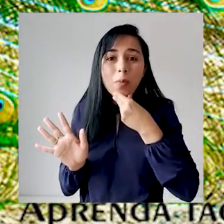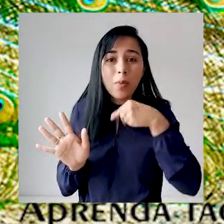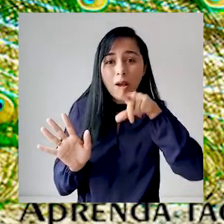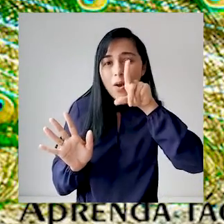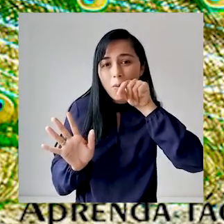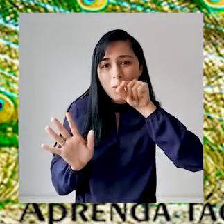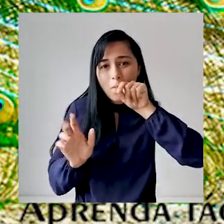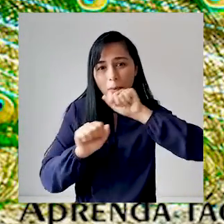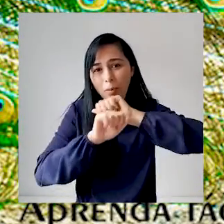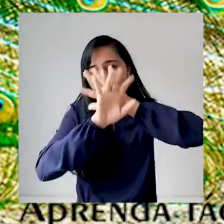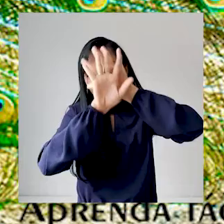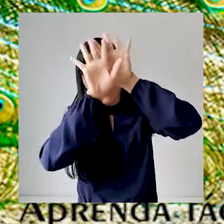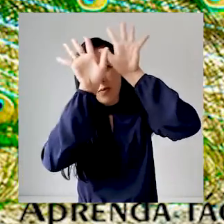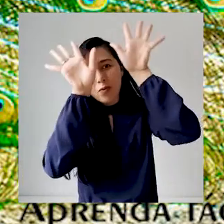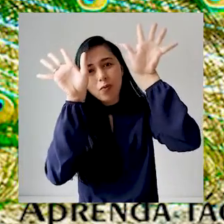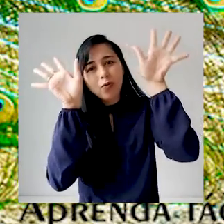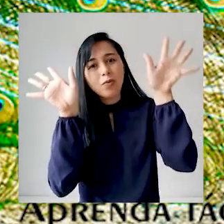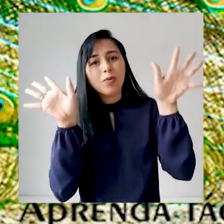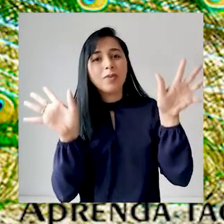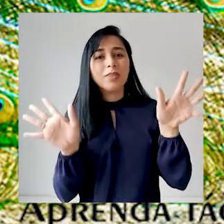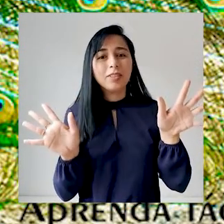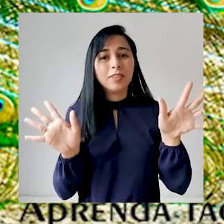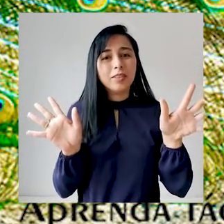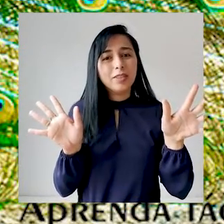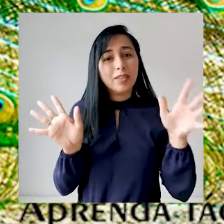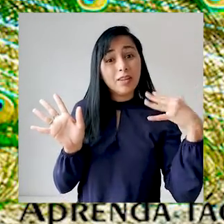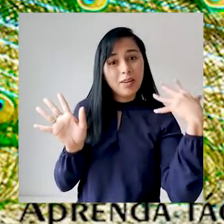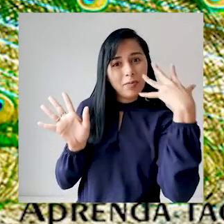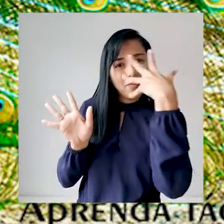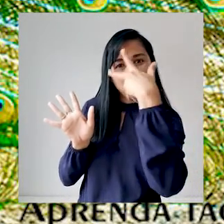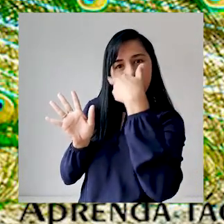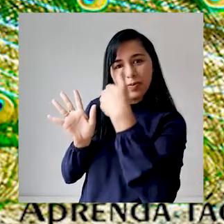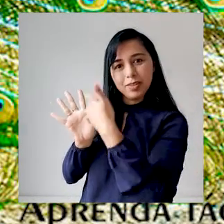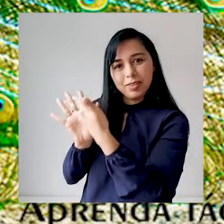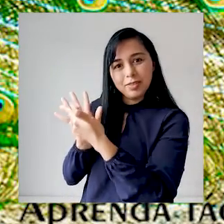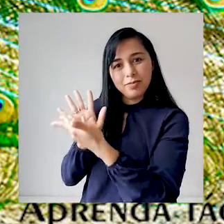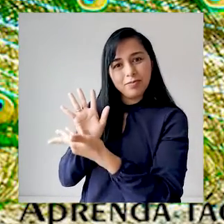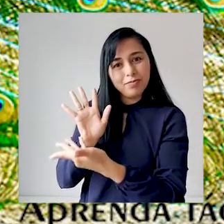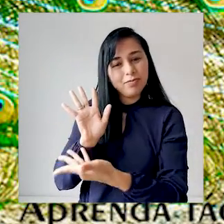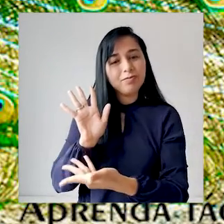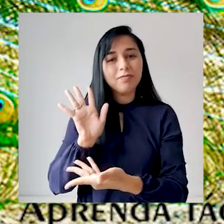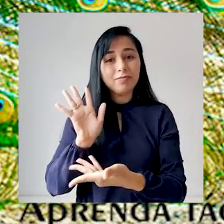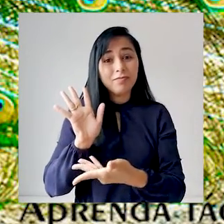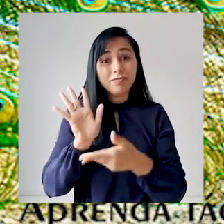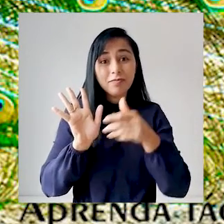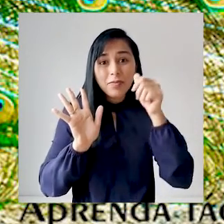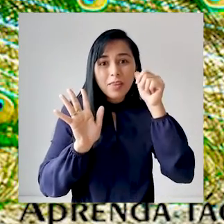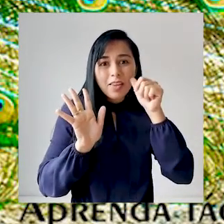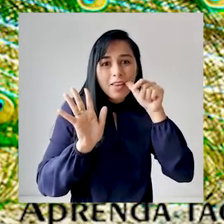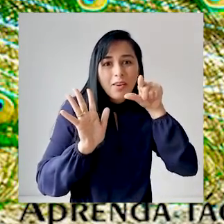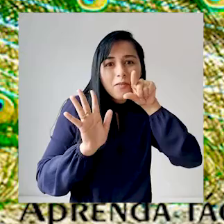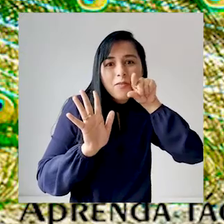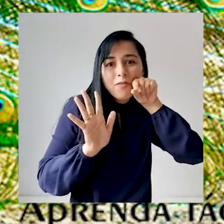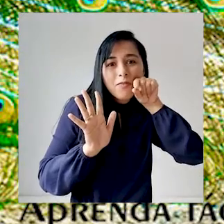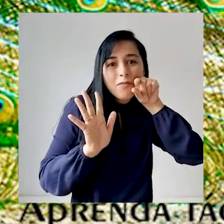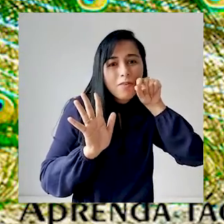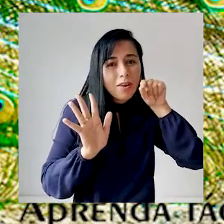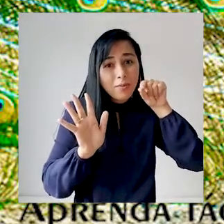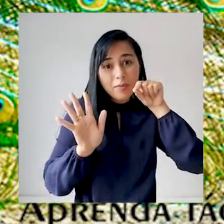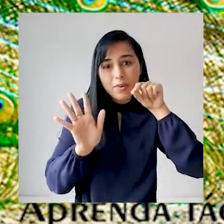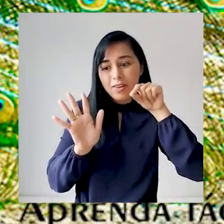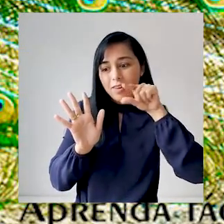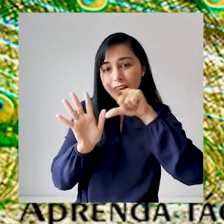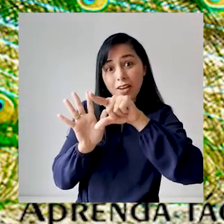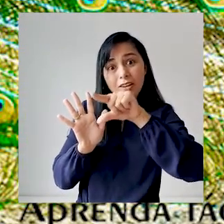aves, exemplo do pavão, mostram a beleza de suas penas e as fêmeas